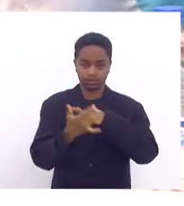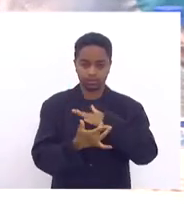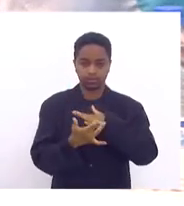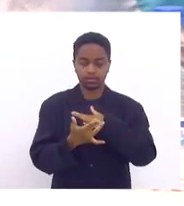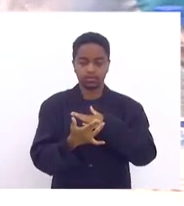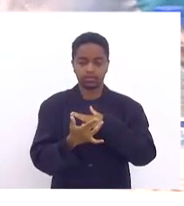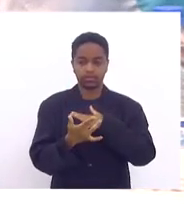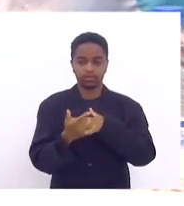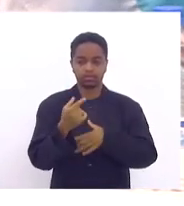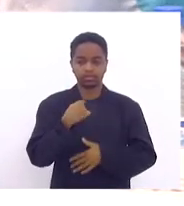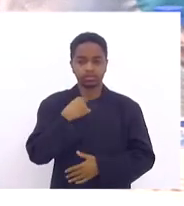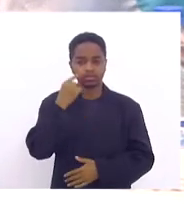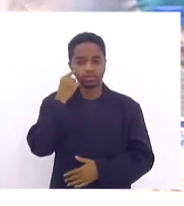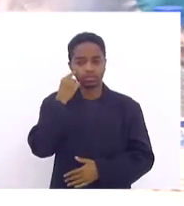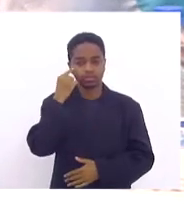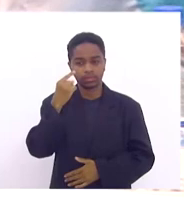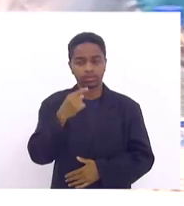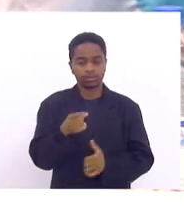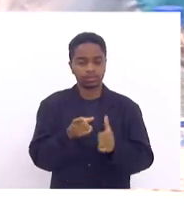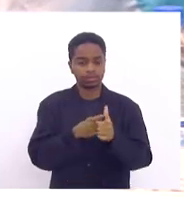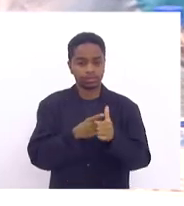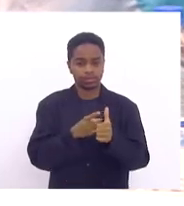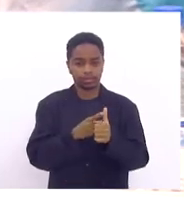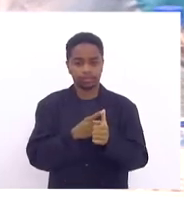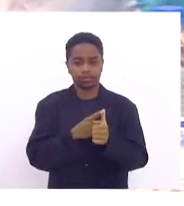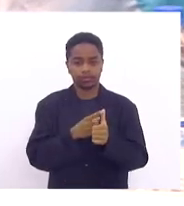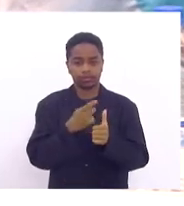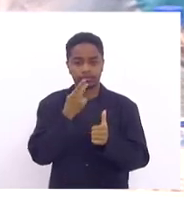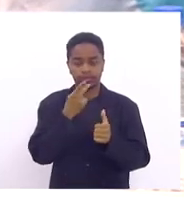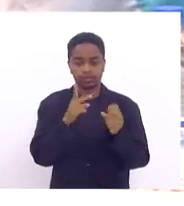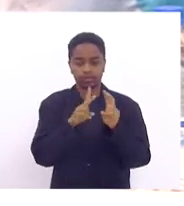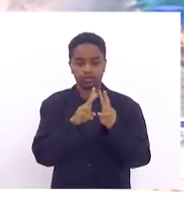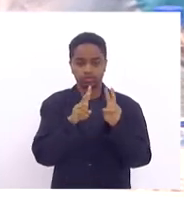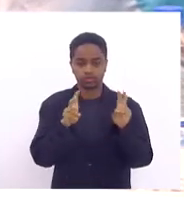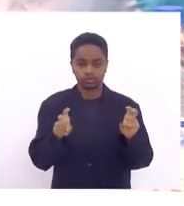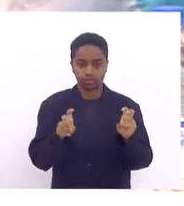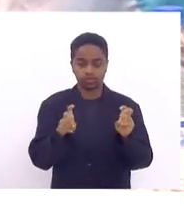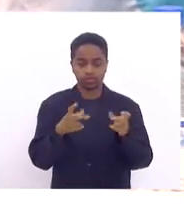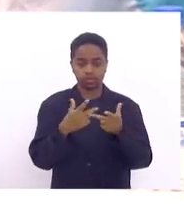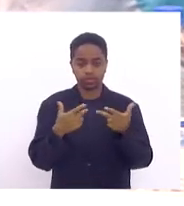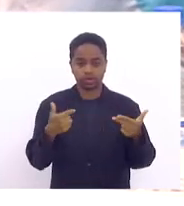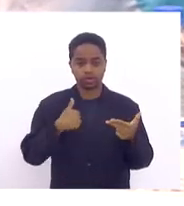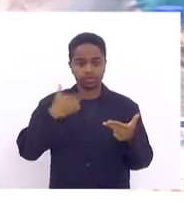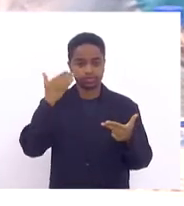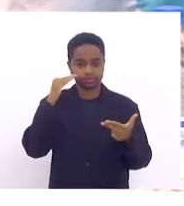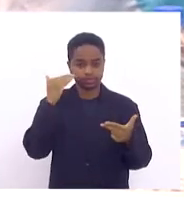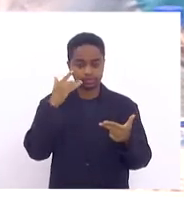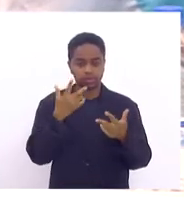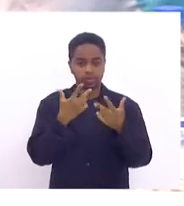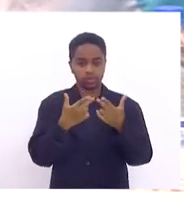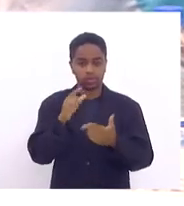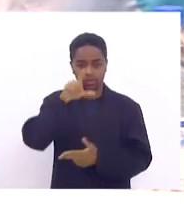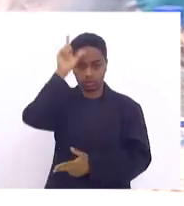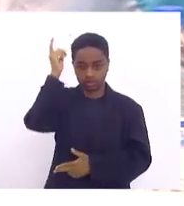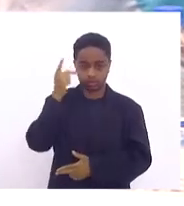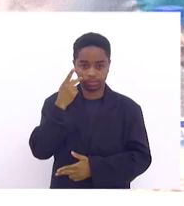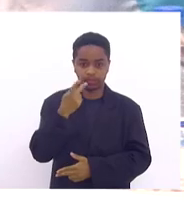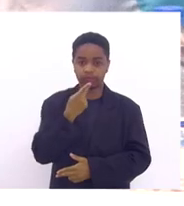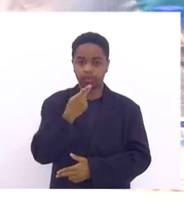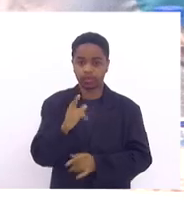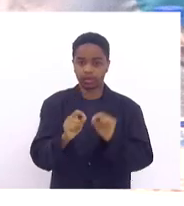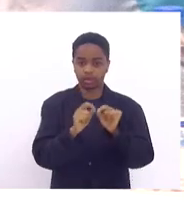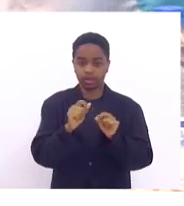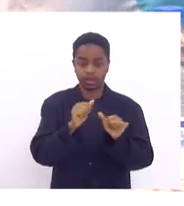eu pensei aqui em primeiro lugar tratar de uma questão o que eu entendo como Deputado luí Paulo bem pontou que as